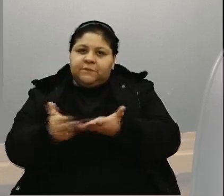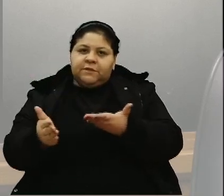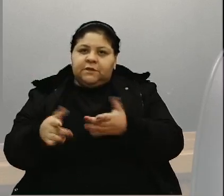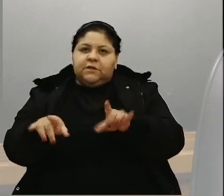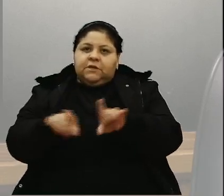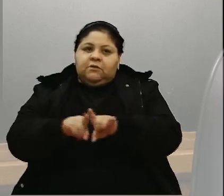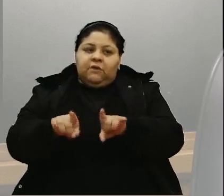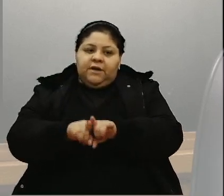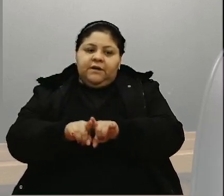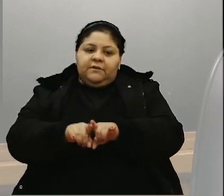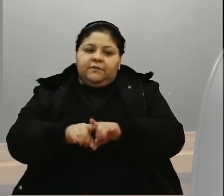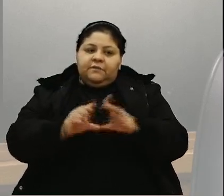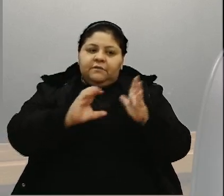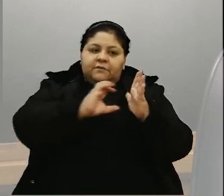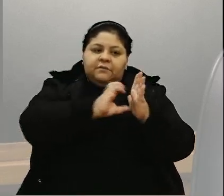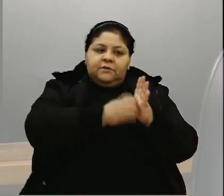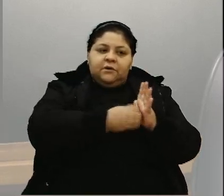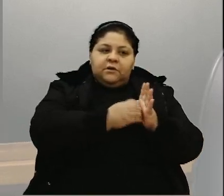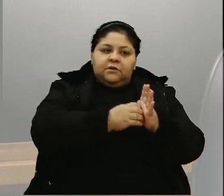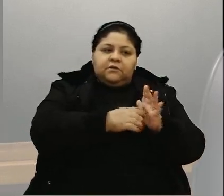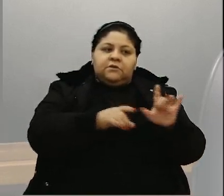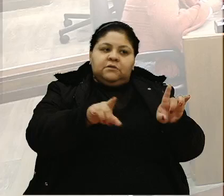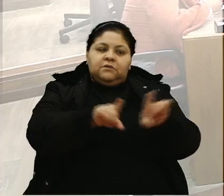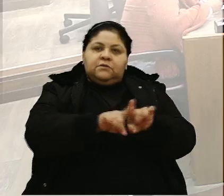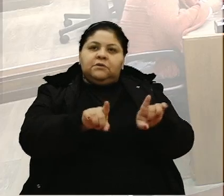para o partido na região.